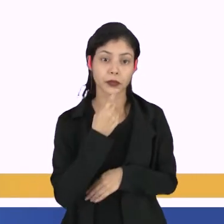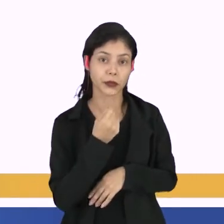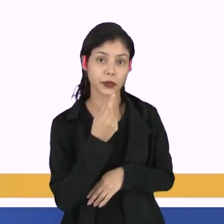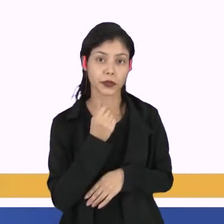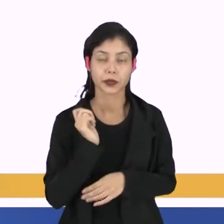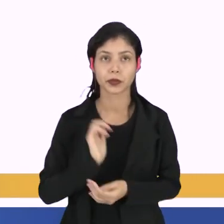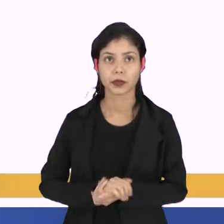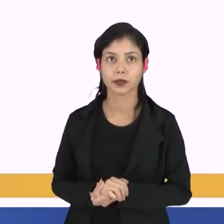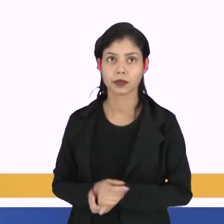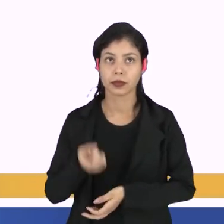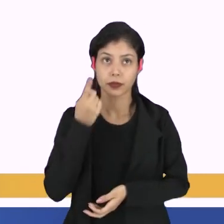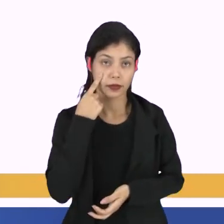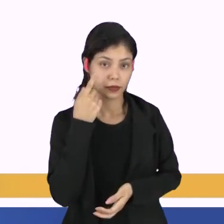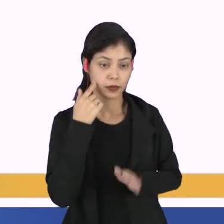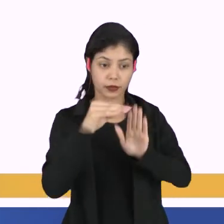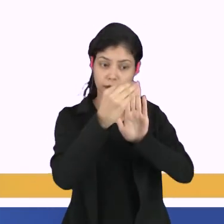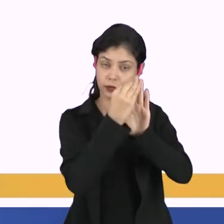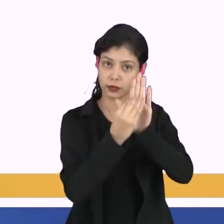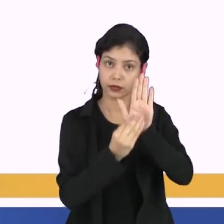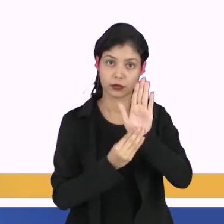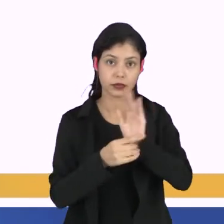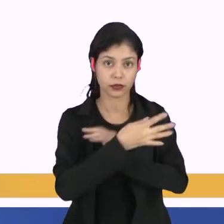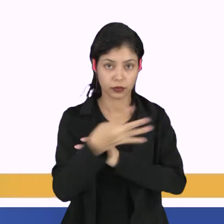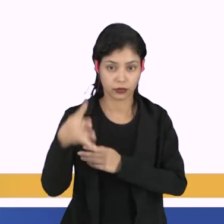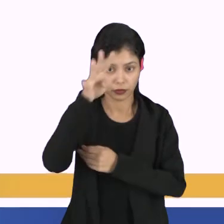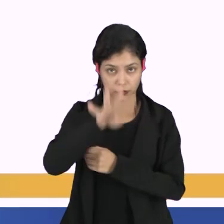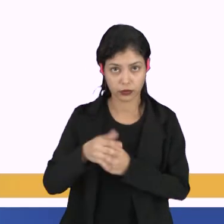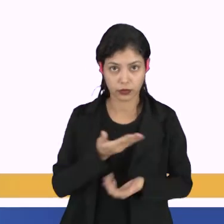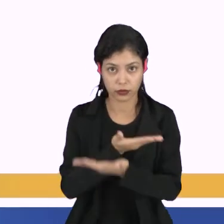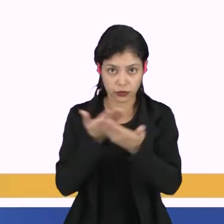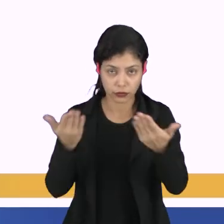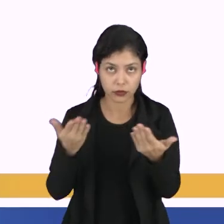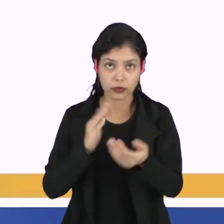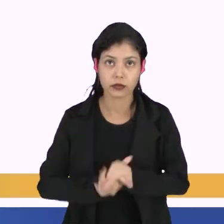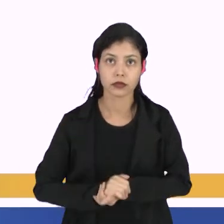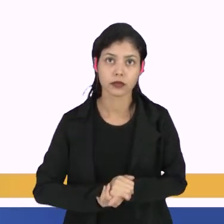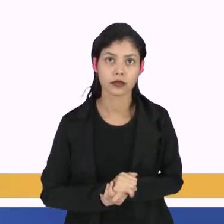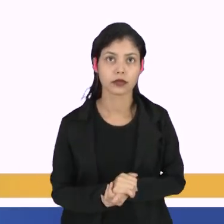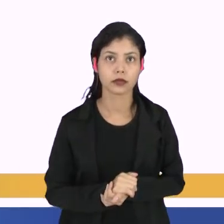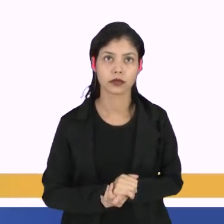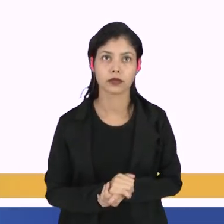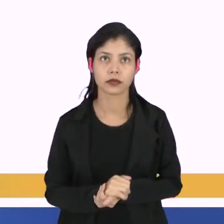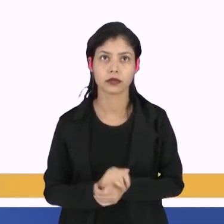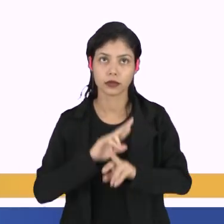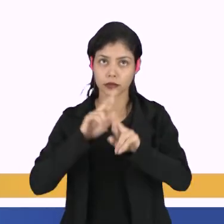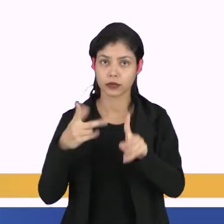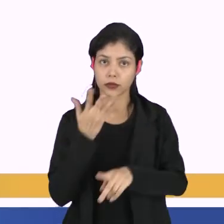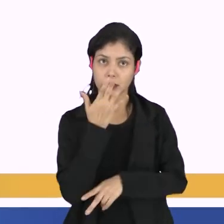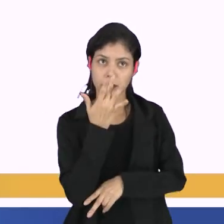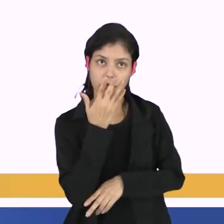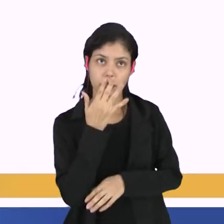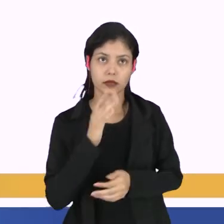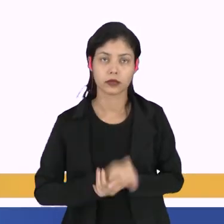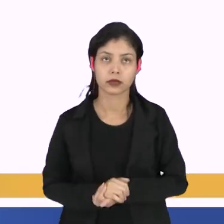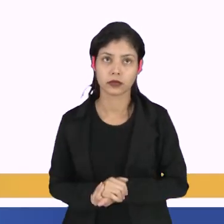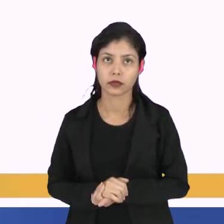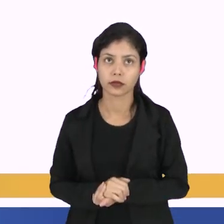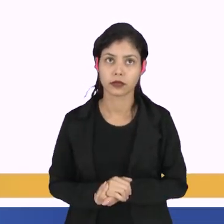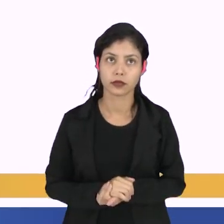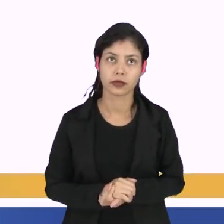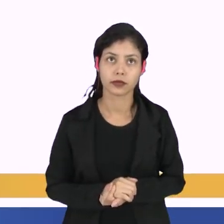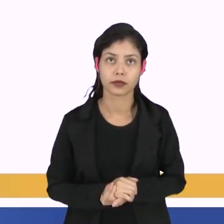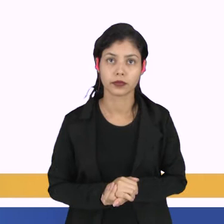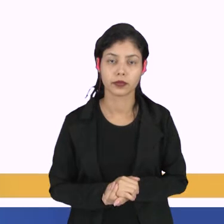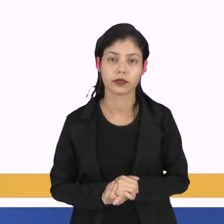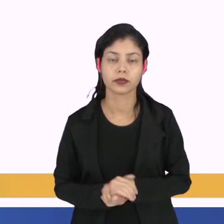vermelhas? Então, dada a situação aí, no diagrama, nós temos as camisolas de diferentes cores vendidas em